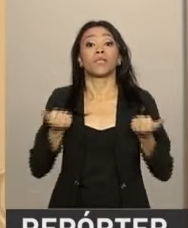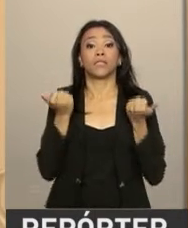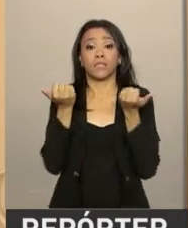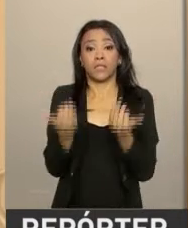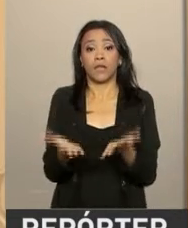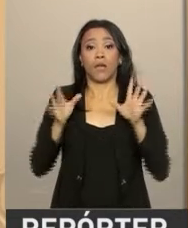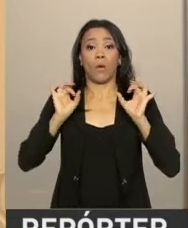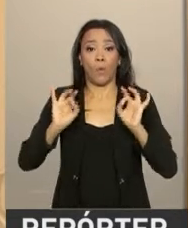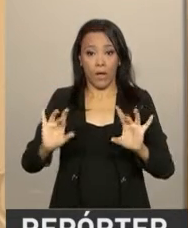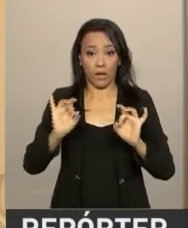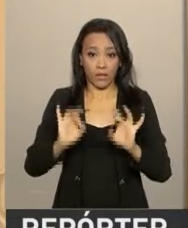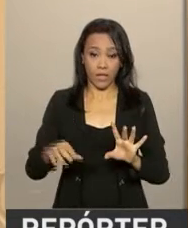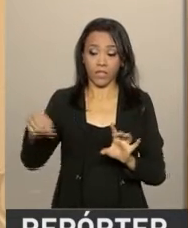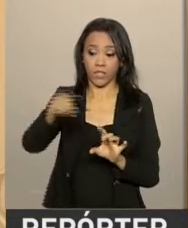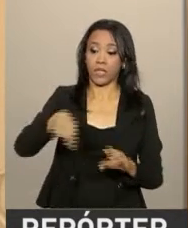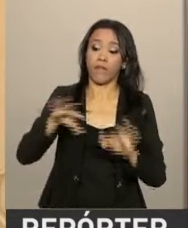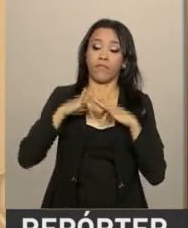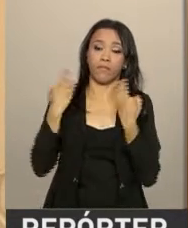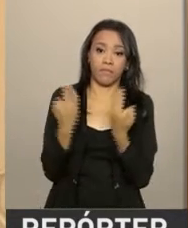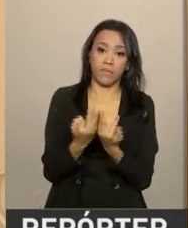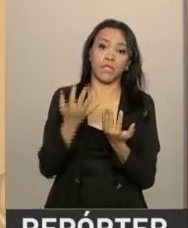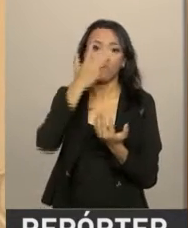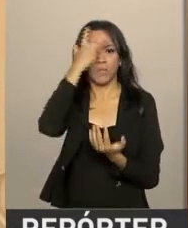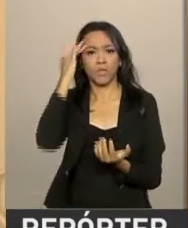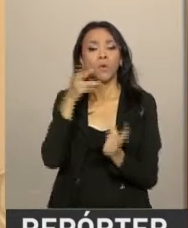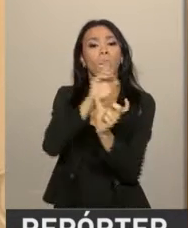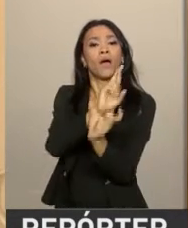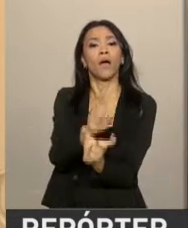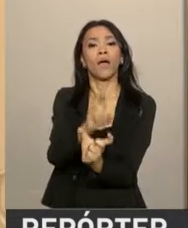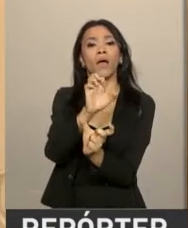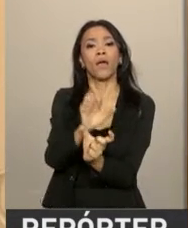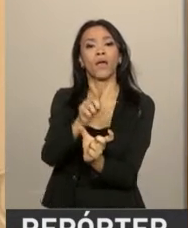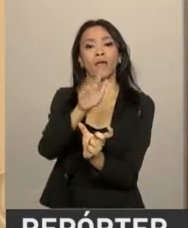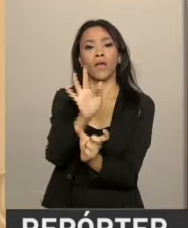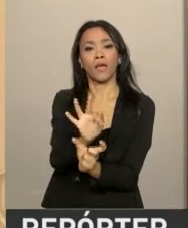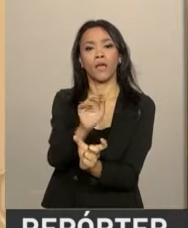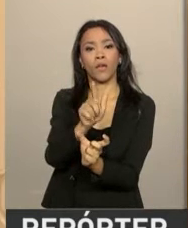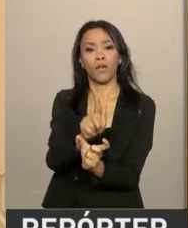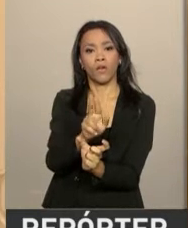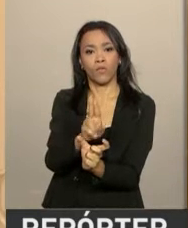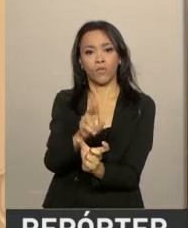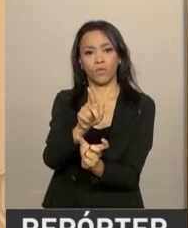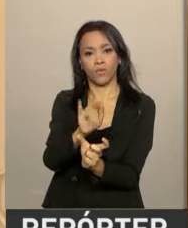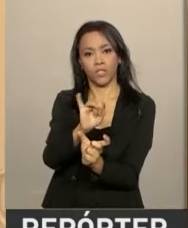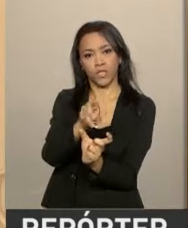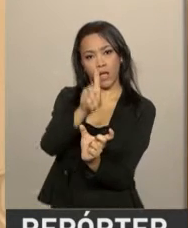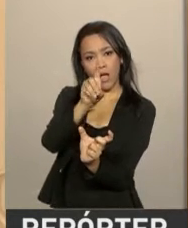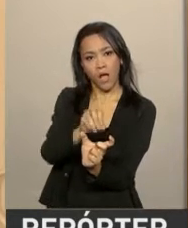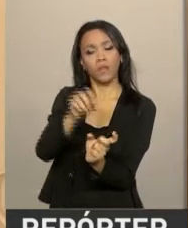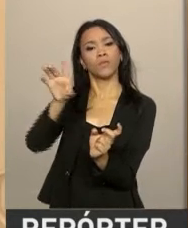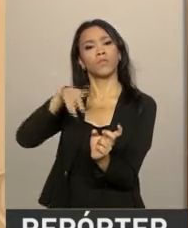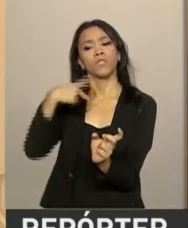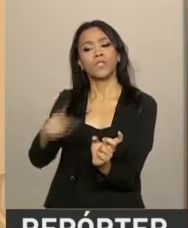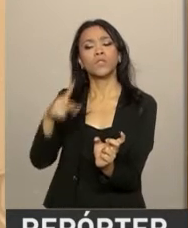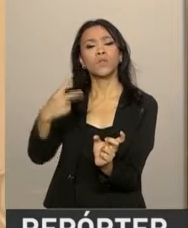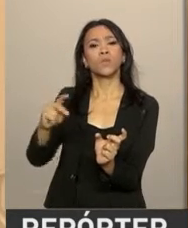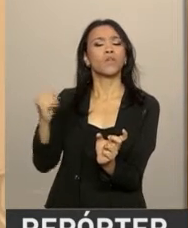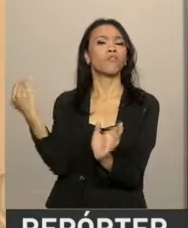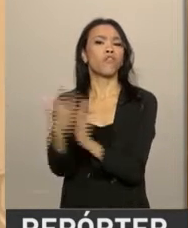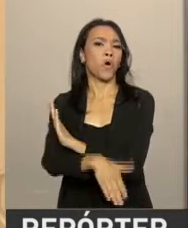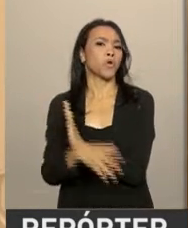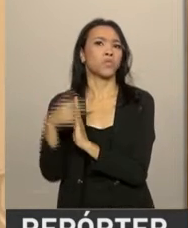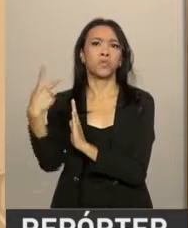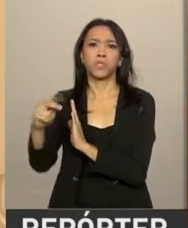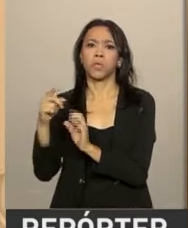esse refugiado, a família do refugiado, tenha realmente uma nova vida quando ele, saindo do seu país por